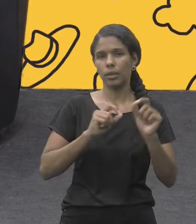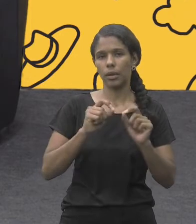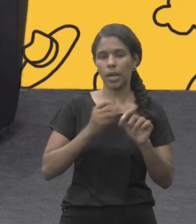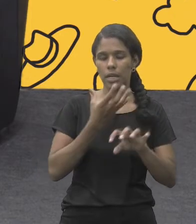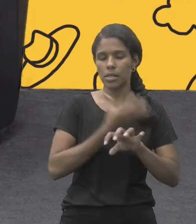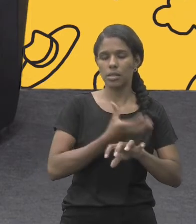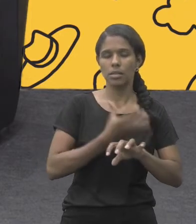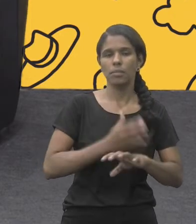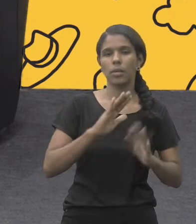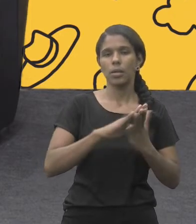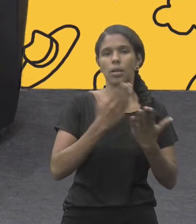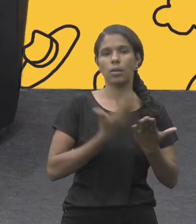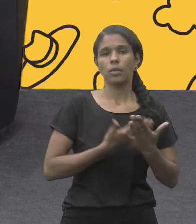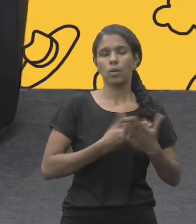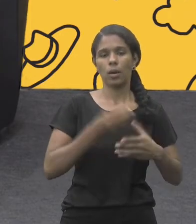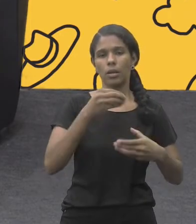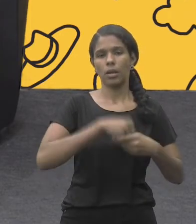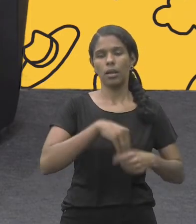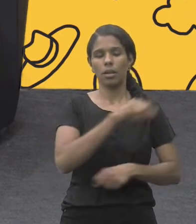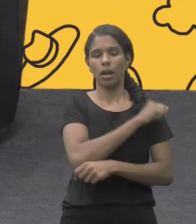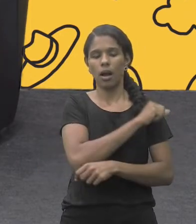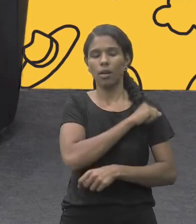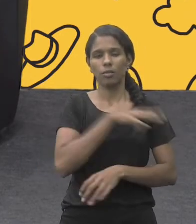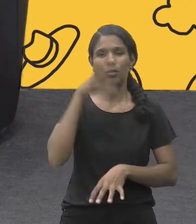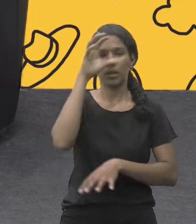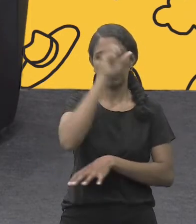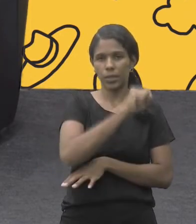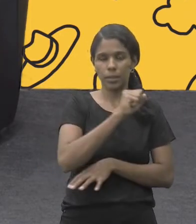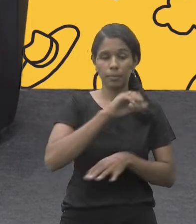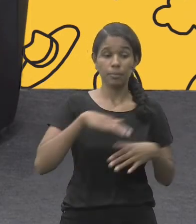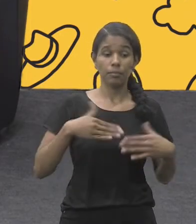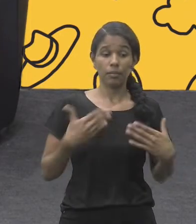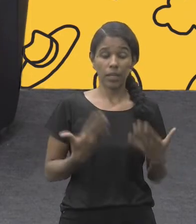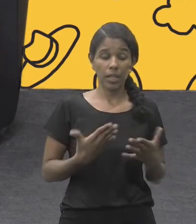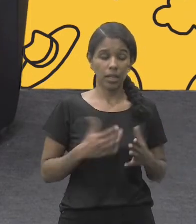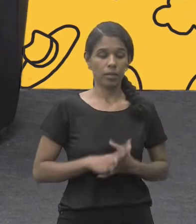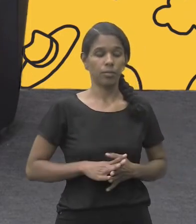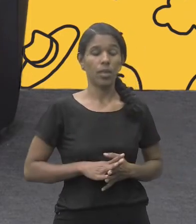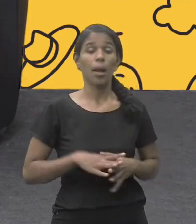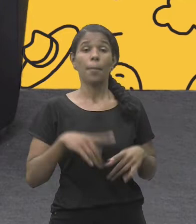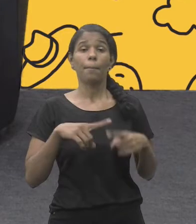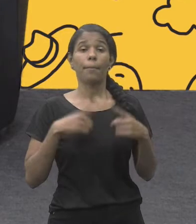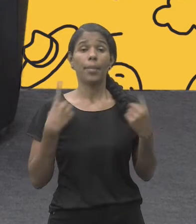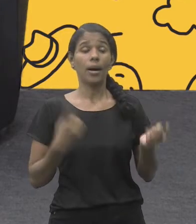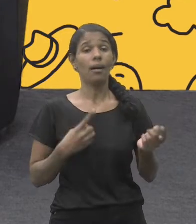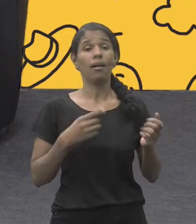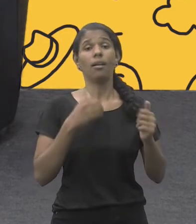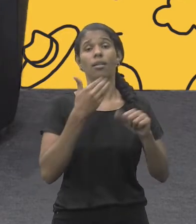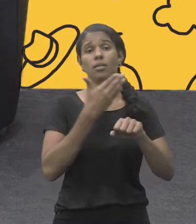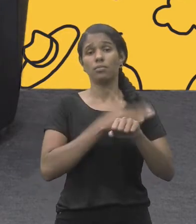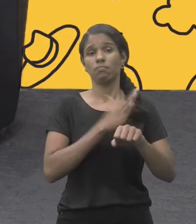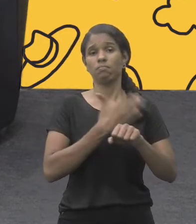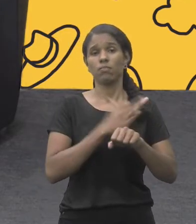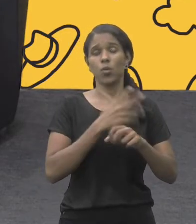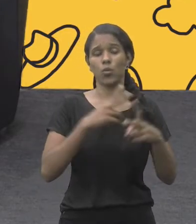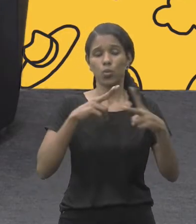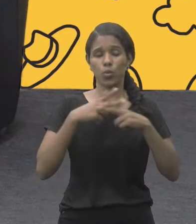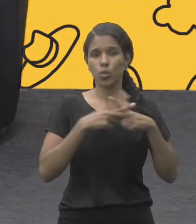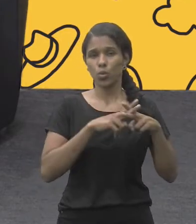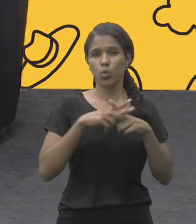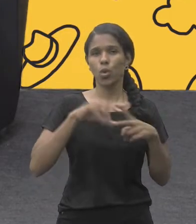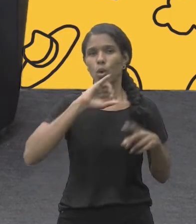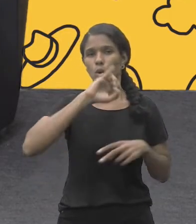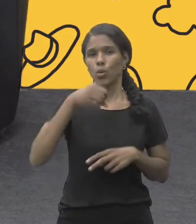até é indicado por psicólogo, né? Então tem vários problemas, né, que a criança tem, na maioria das vezes que ela nasce com esse problema, ela é